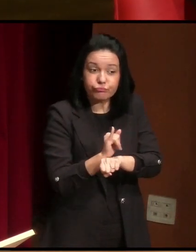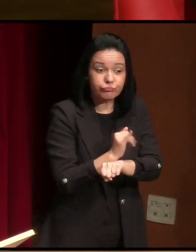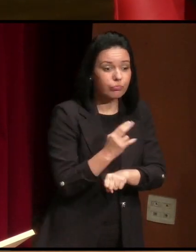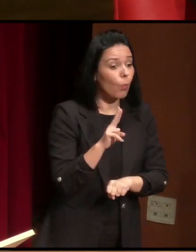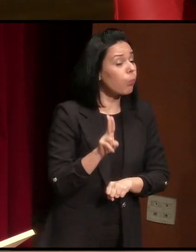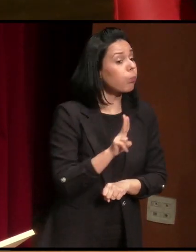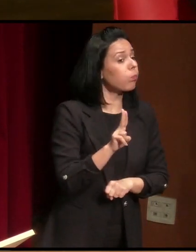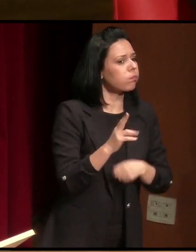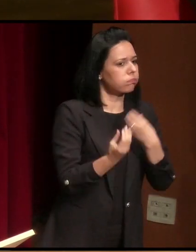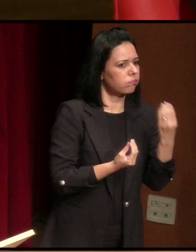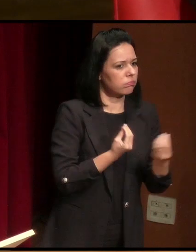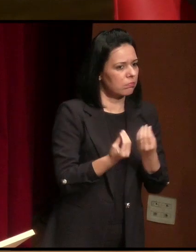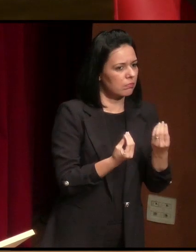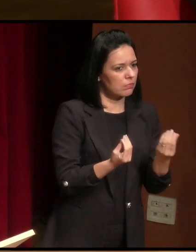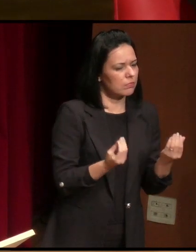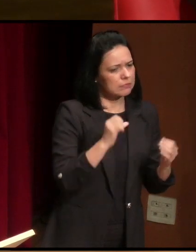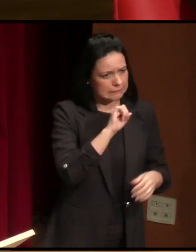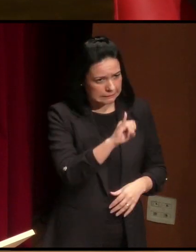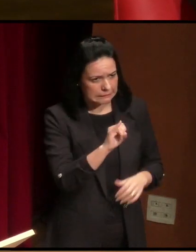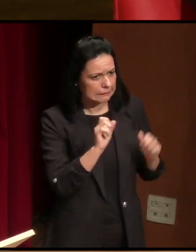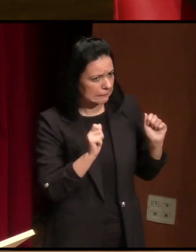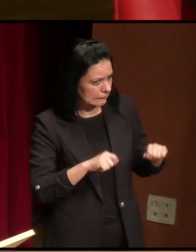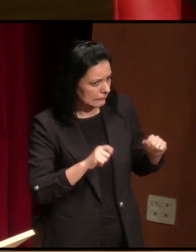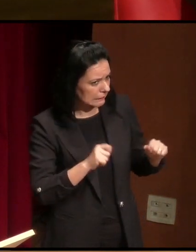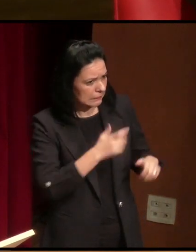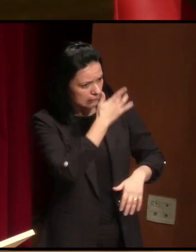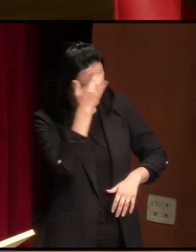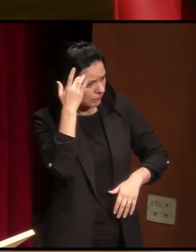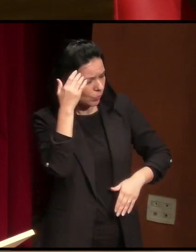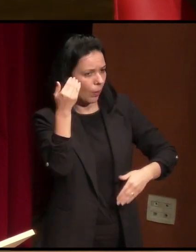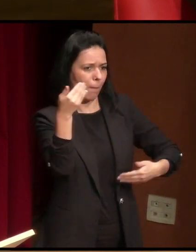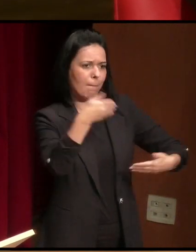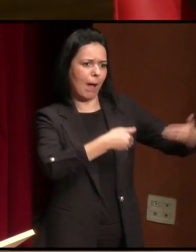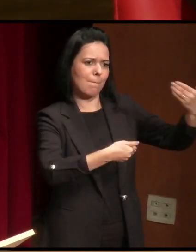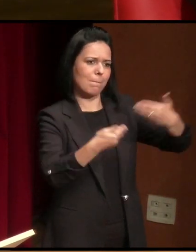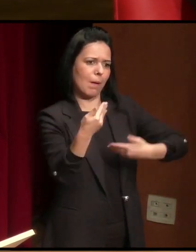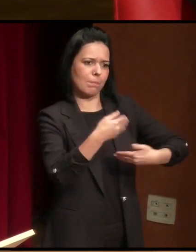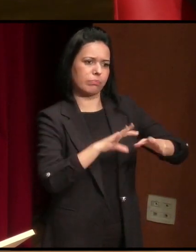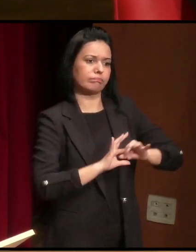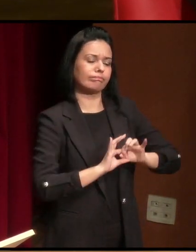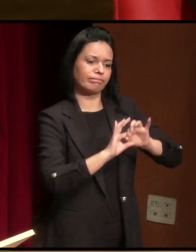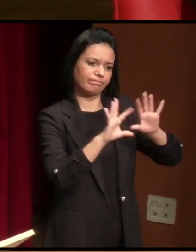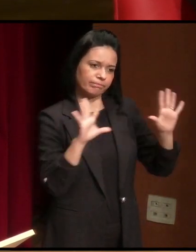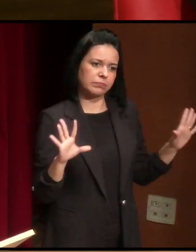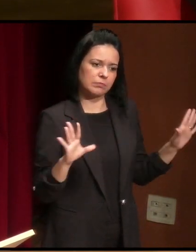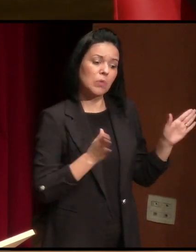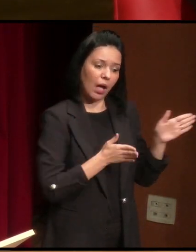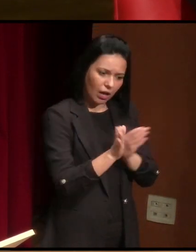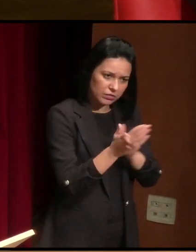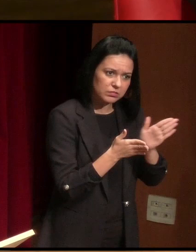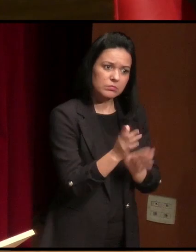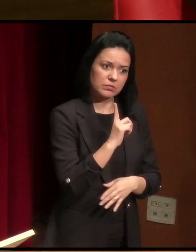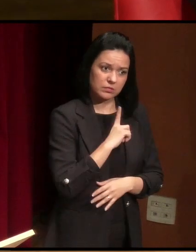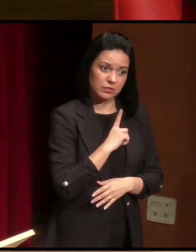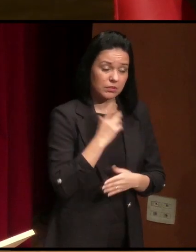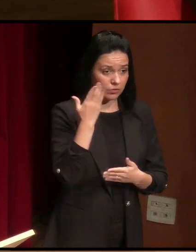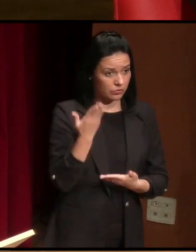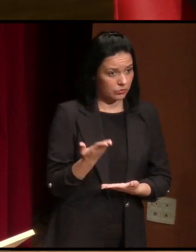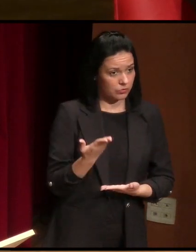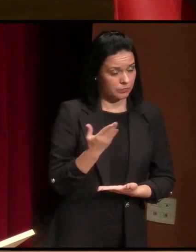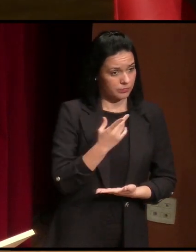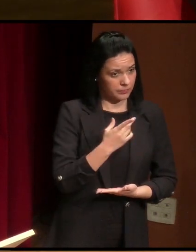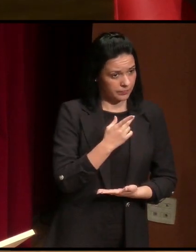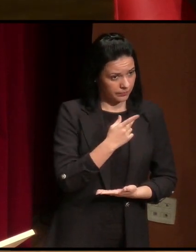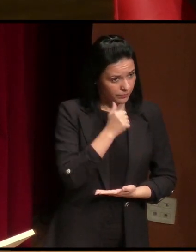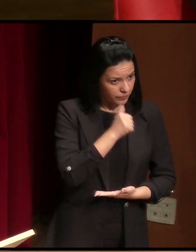que... de fato elas passem a estar lá, como bem disse a pastora Karen, quando